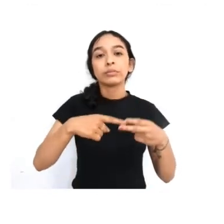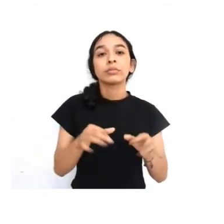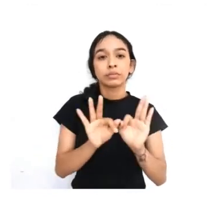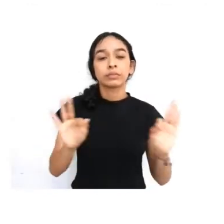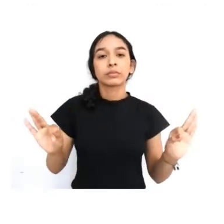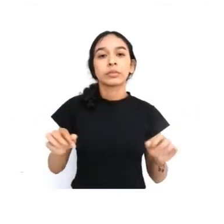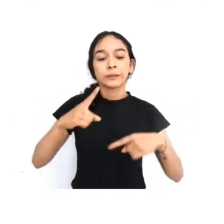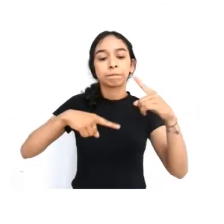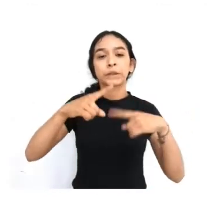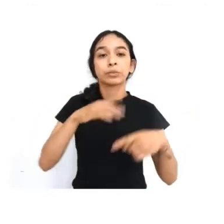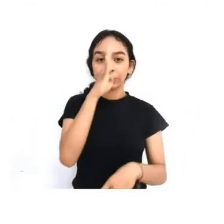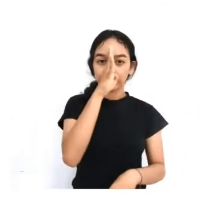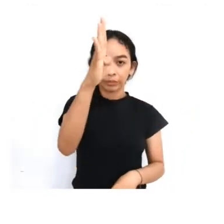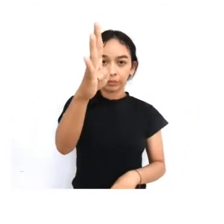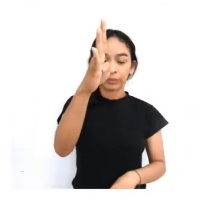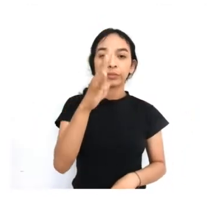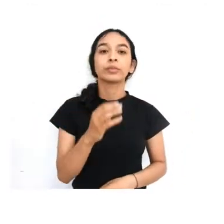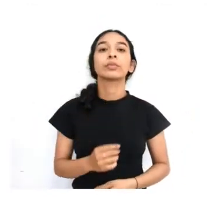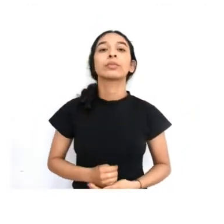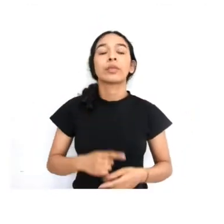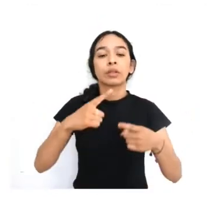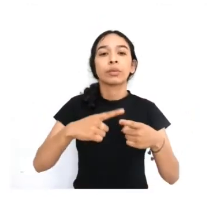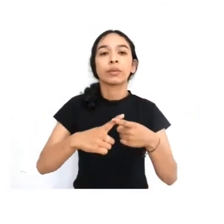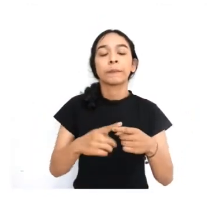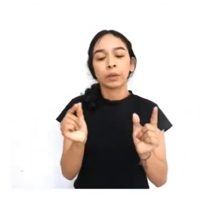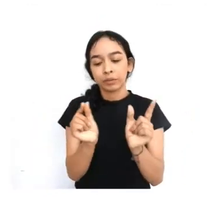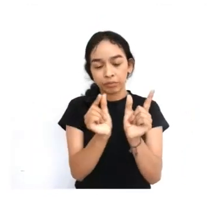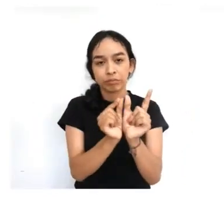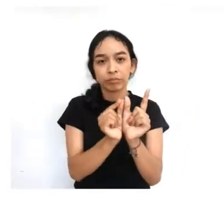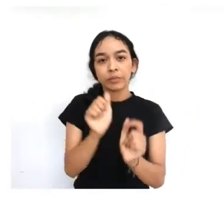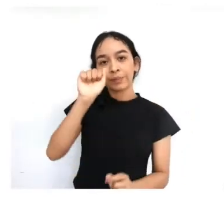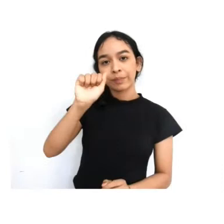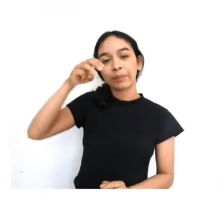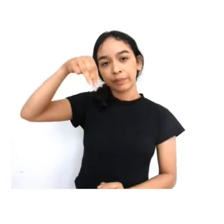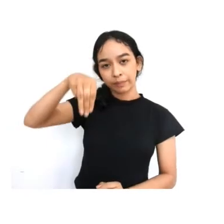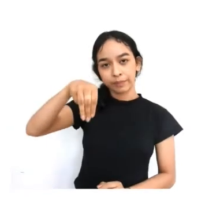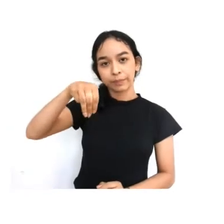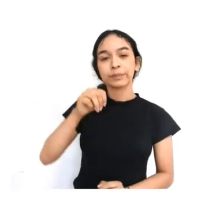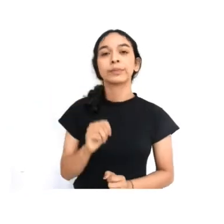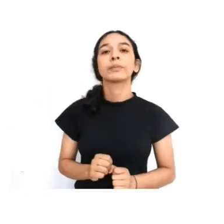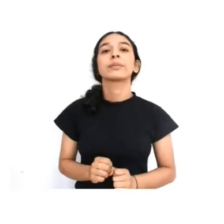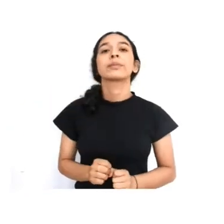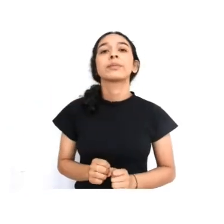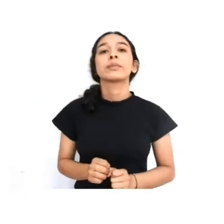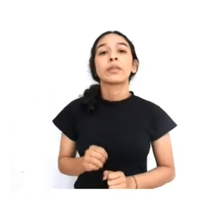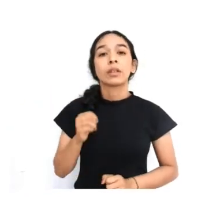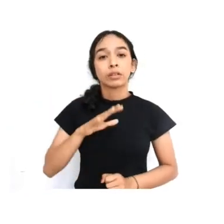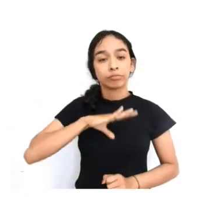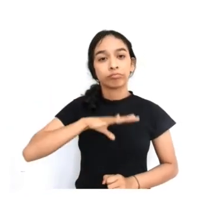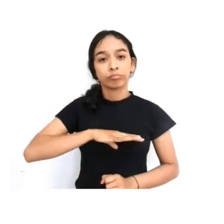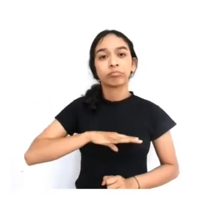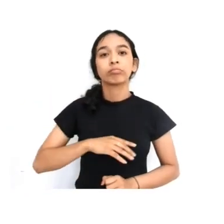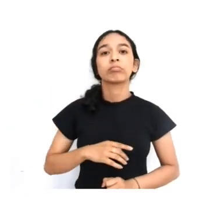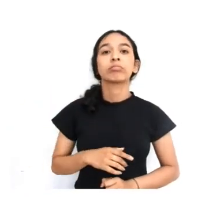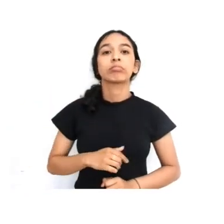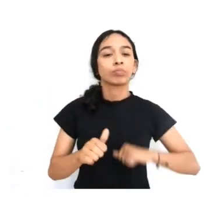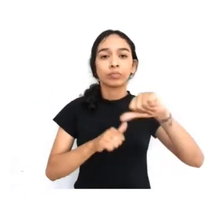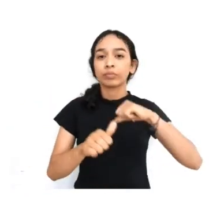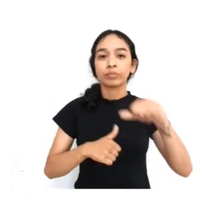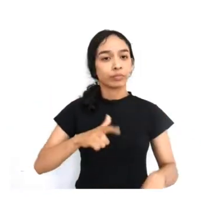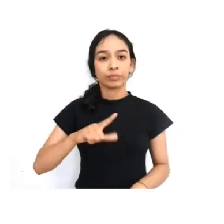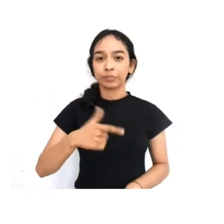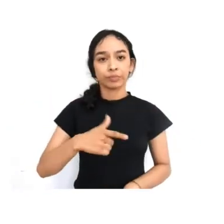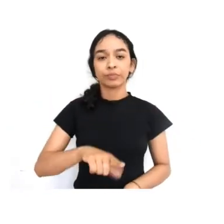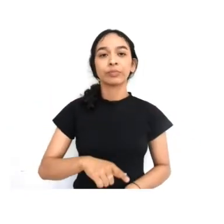certo? Por causa que ela aqui termina com AM. Já em português, nós não